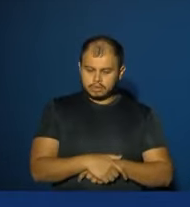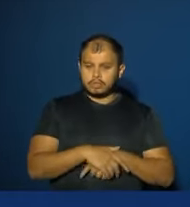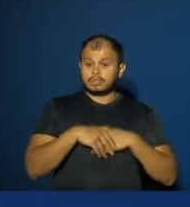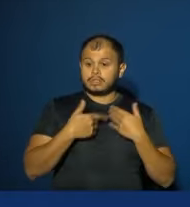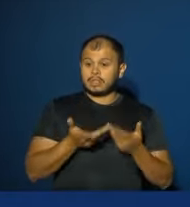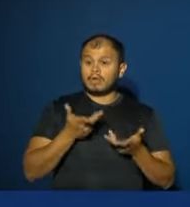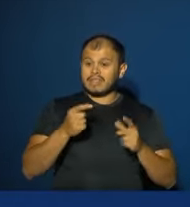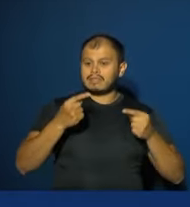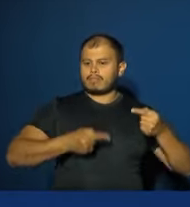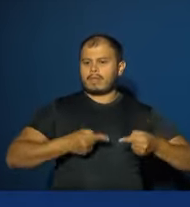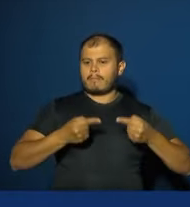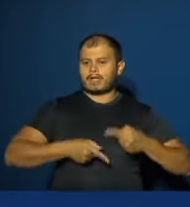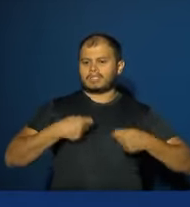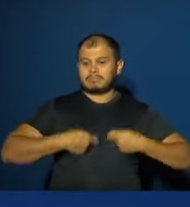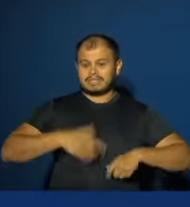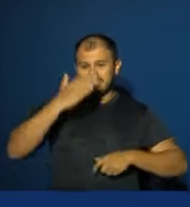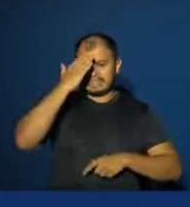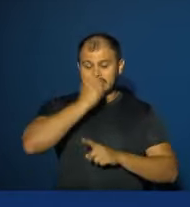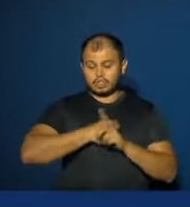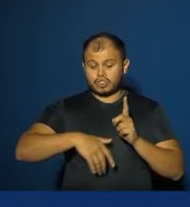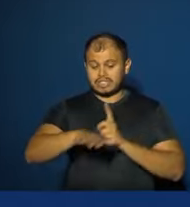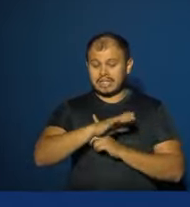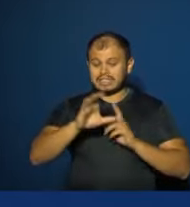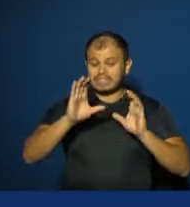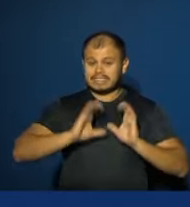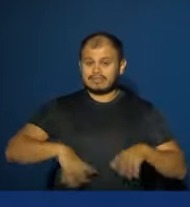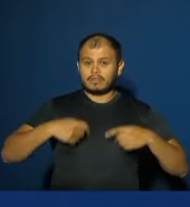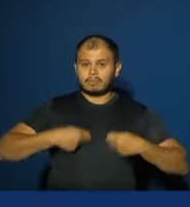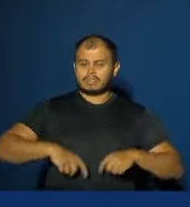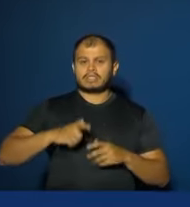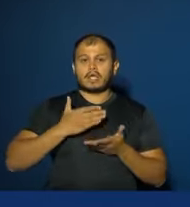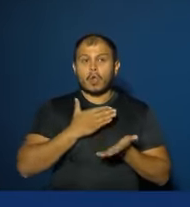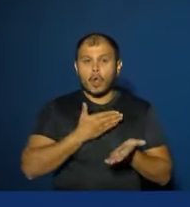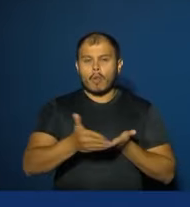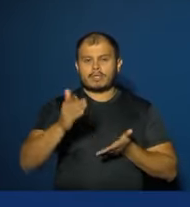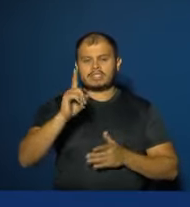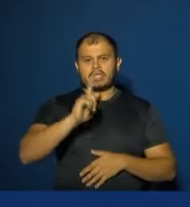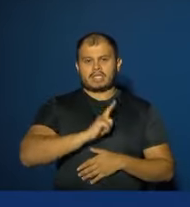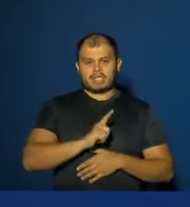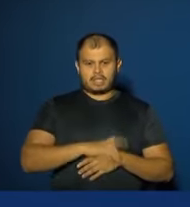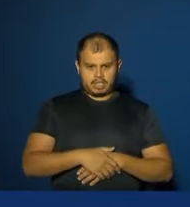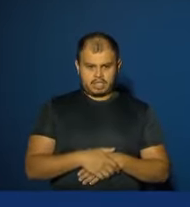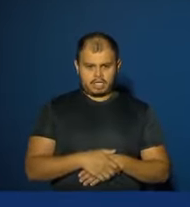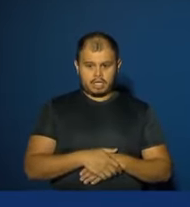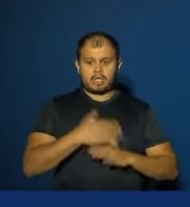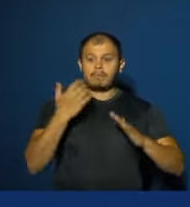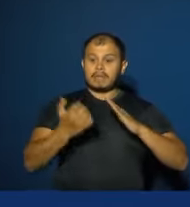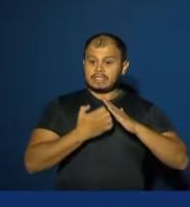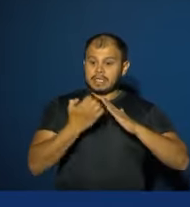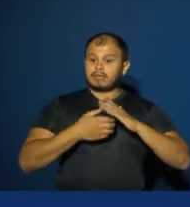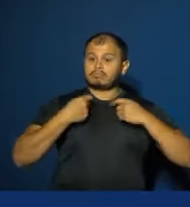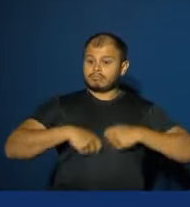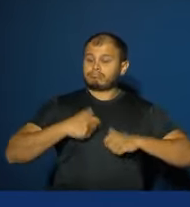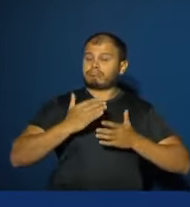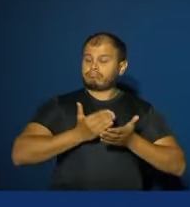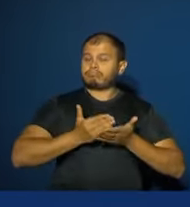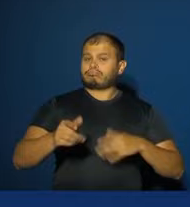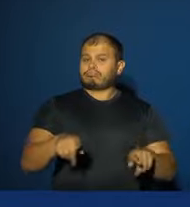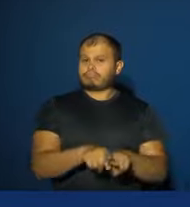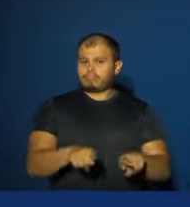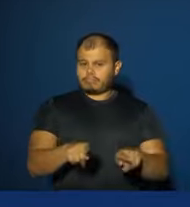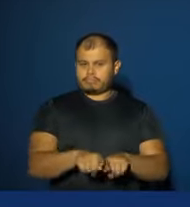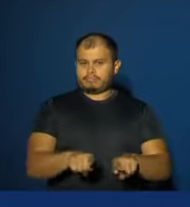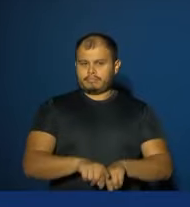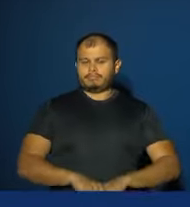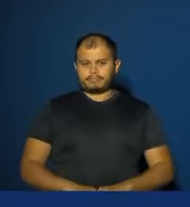que é esse o debate, que eu acho que a sociedade civil deve puxar para si, que os empresários devem puxar para si.